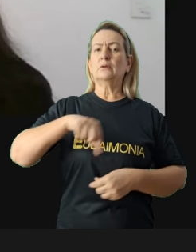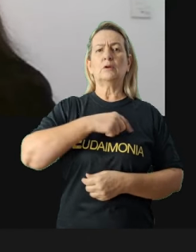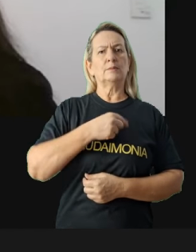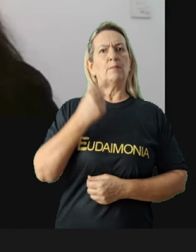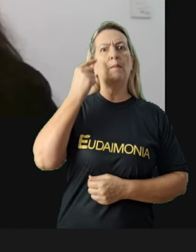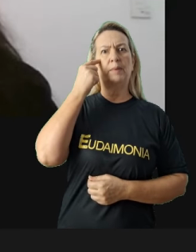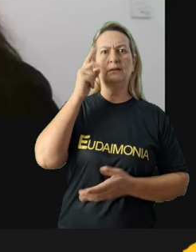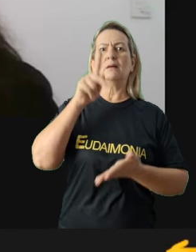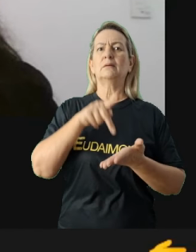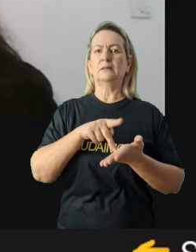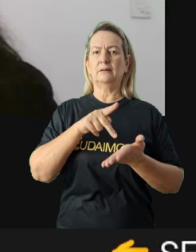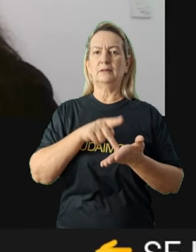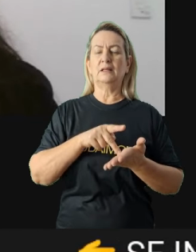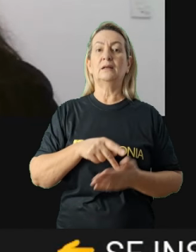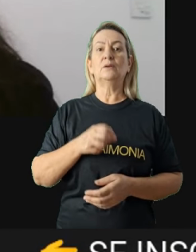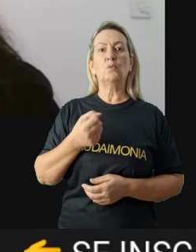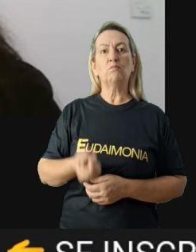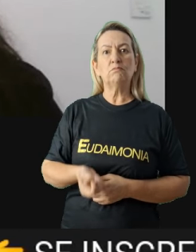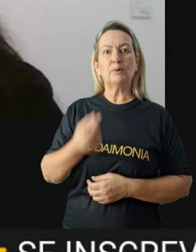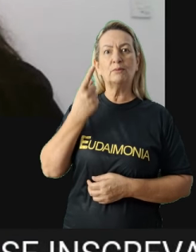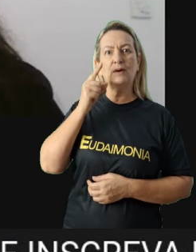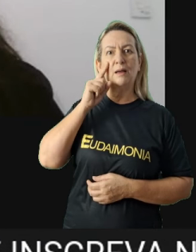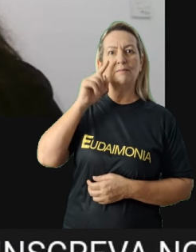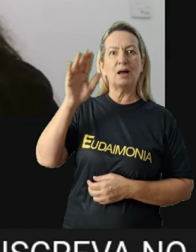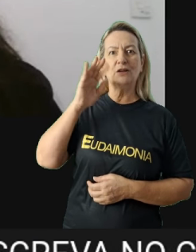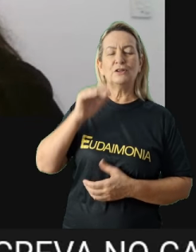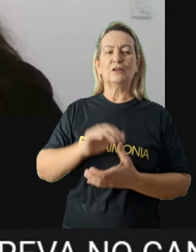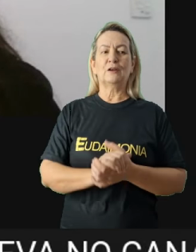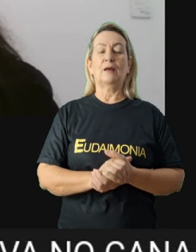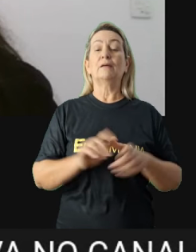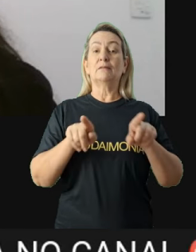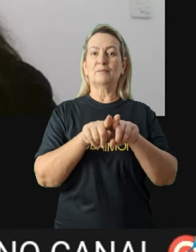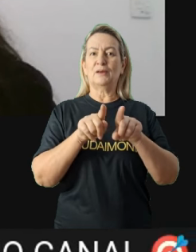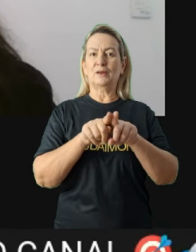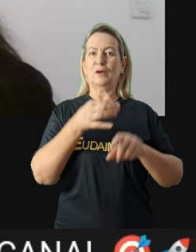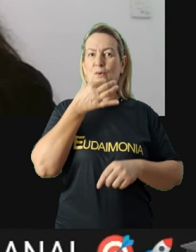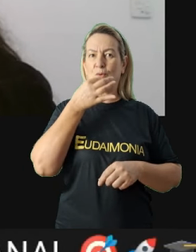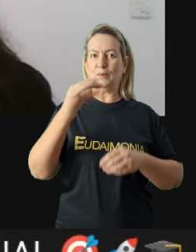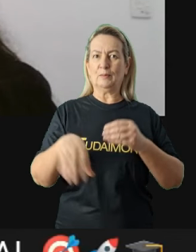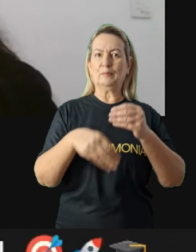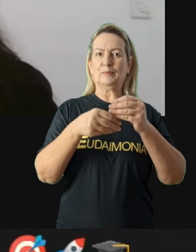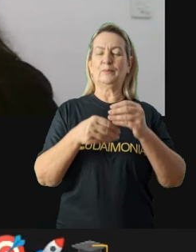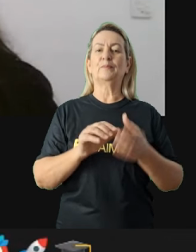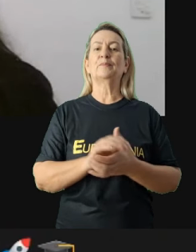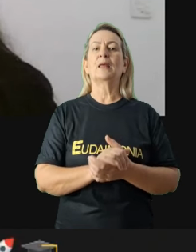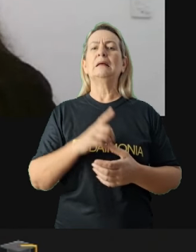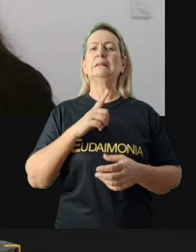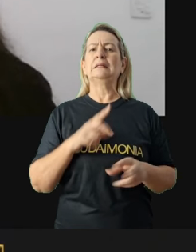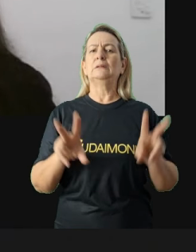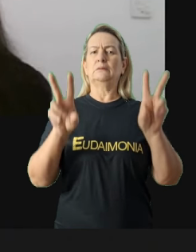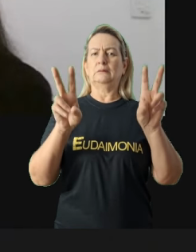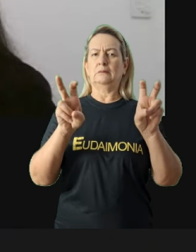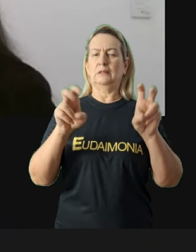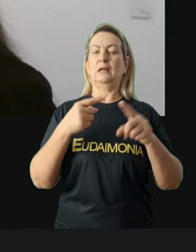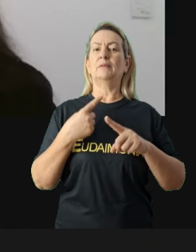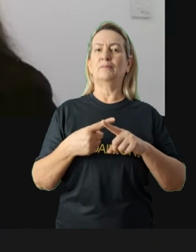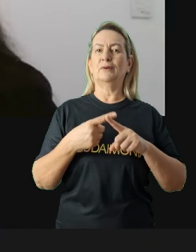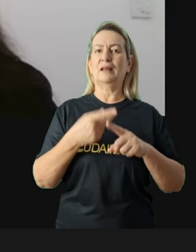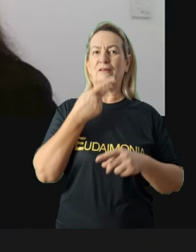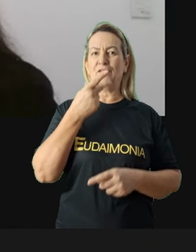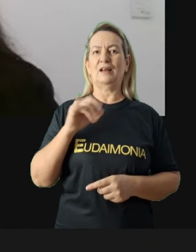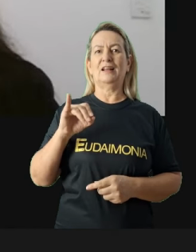né, que é uma coisa que a gente tem que levar em consideração, né? Imagine Deixa só, eu fazer hein? um comentário também, Paulo, pegando esse gancho do Sim.